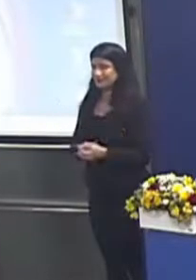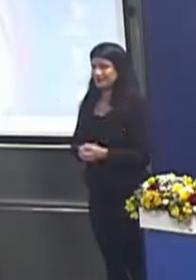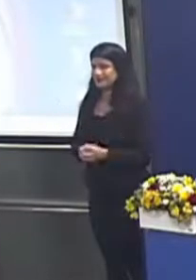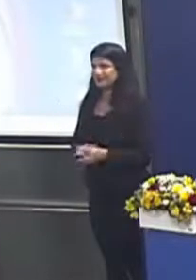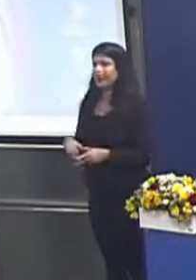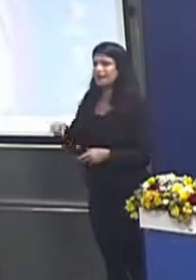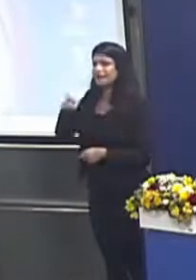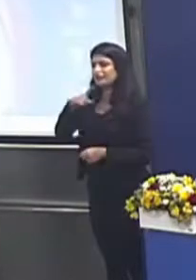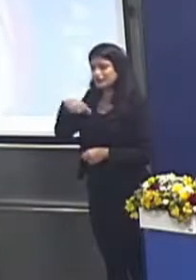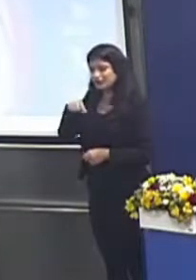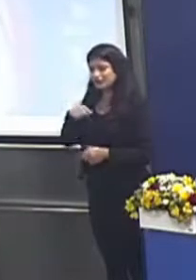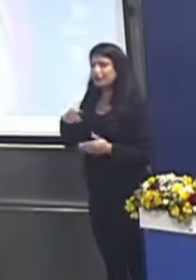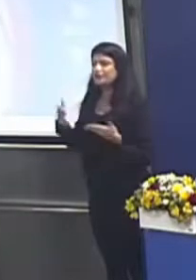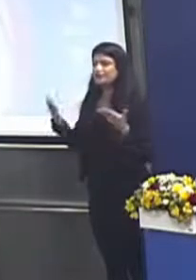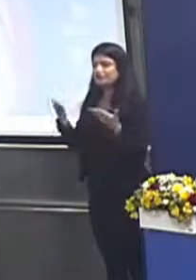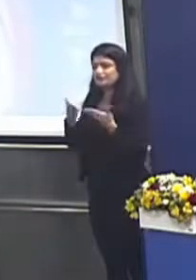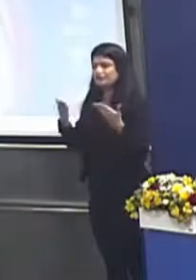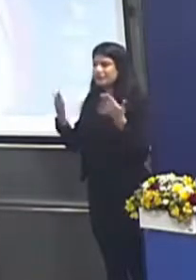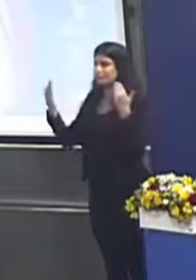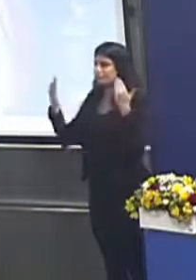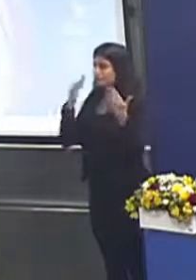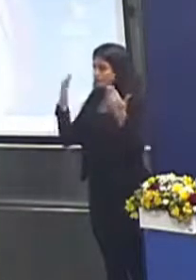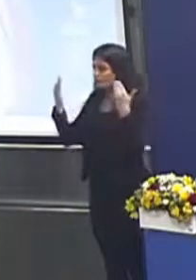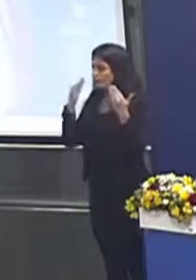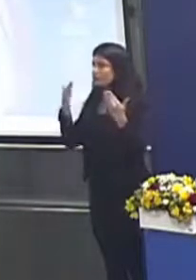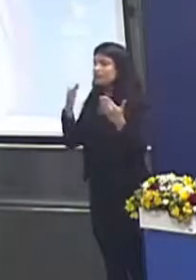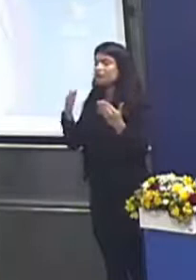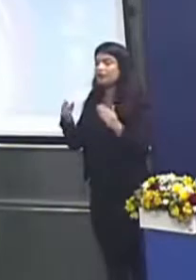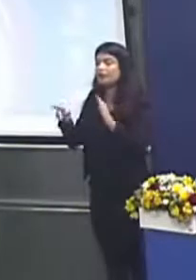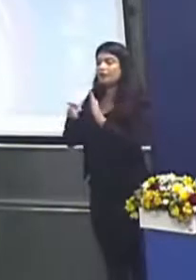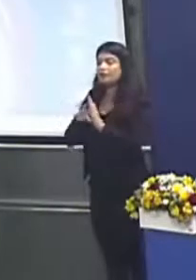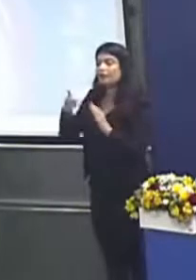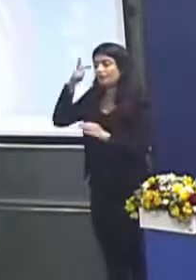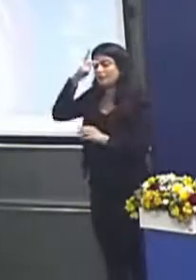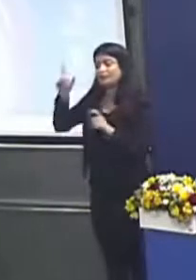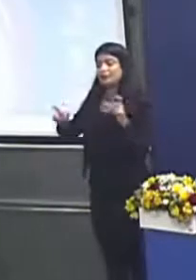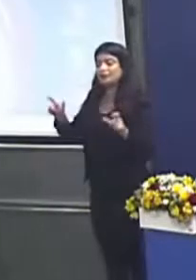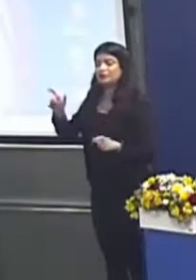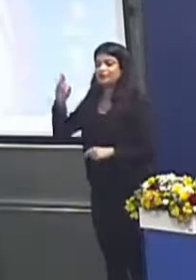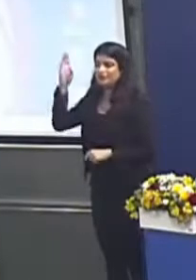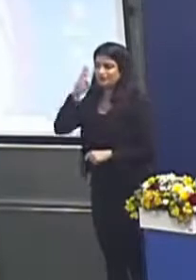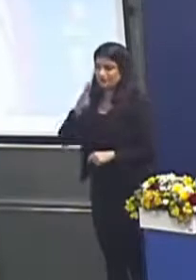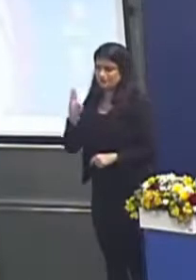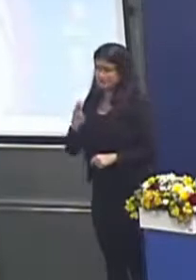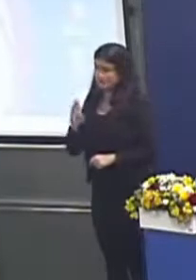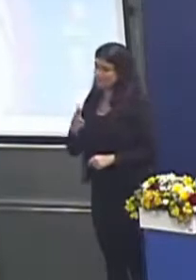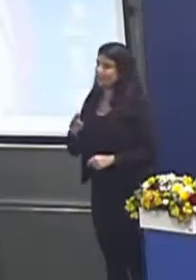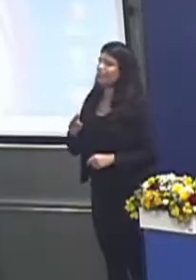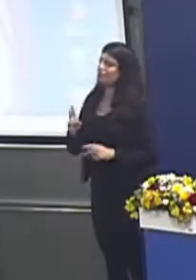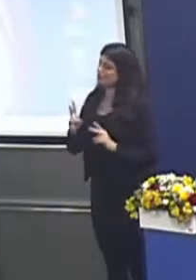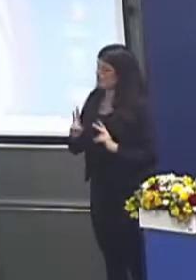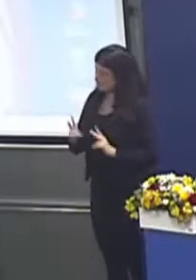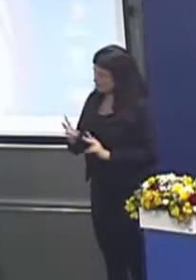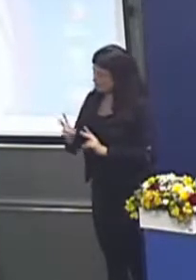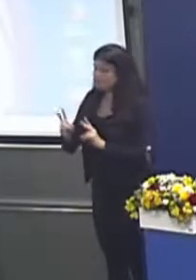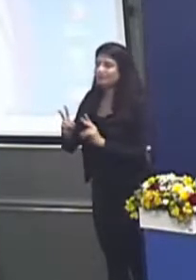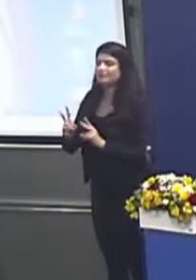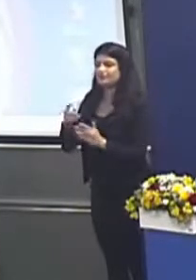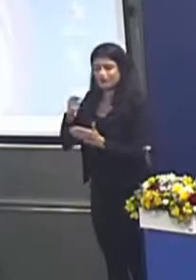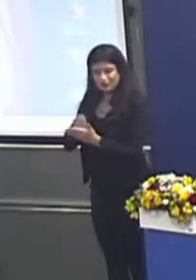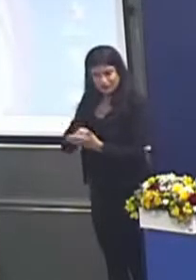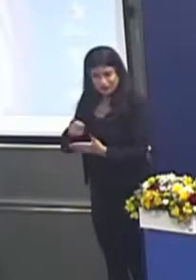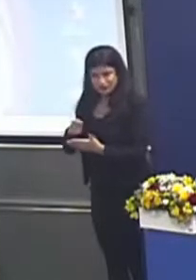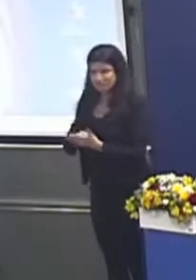Nós fizemos essa psicologia, uma psicologia para o povo brasileiro. Falta muito ainda, muito,